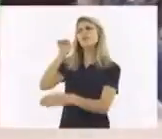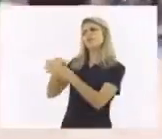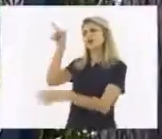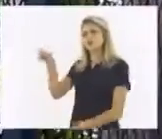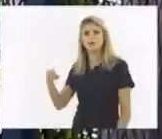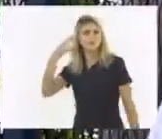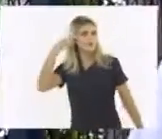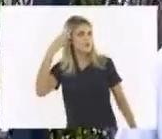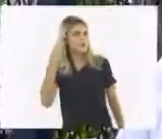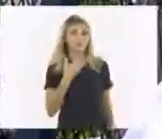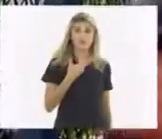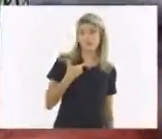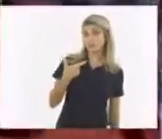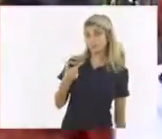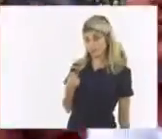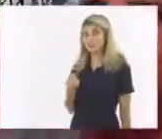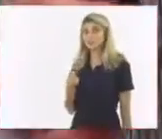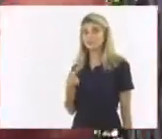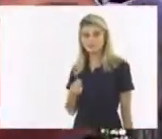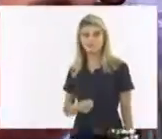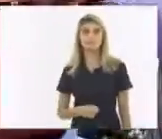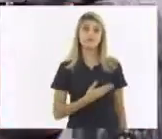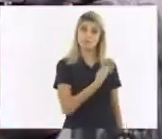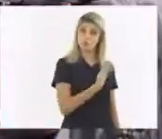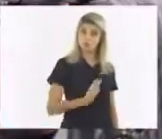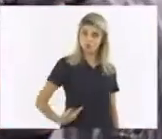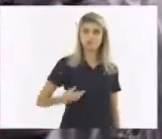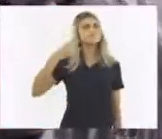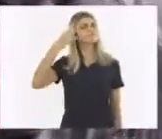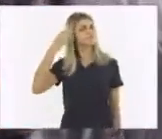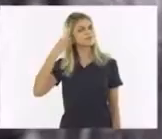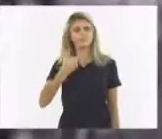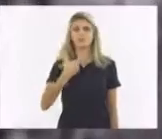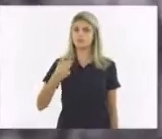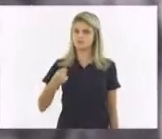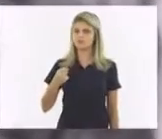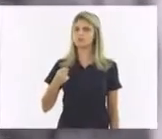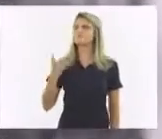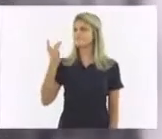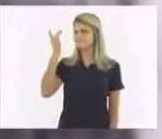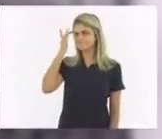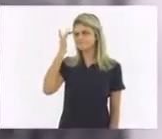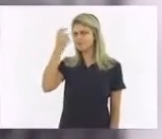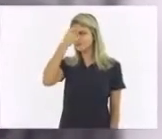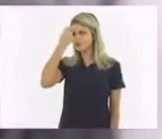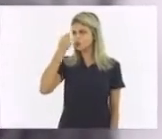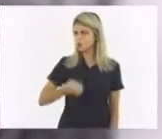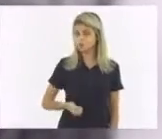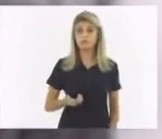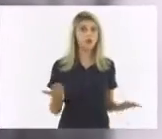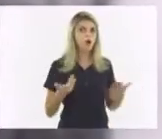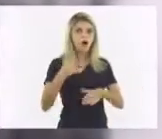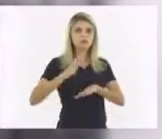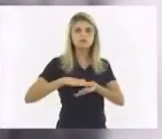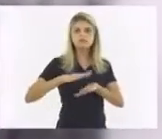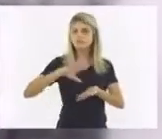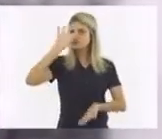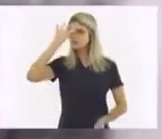o Wilson 20. São 20, o Rio com juízo. Chegou a hora de